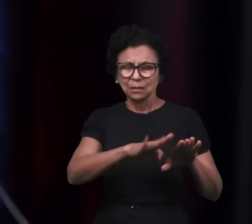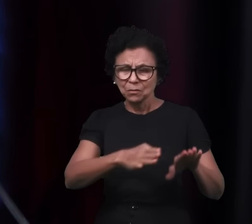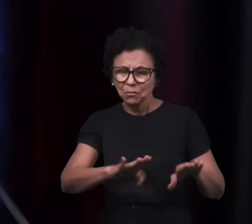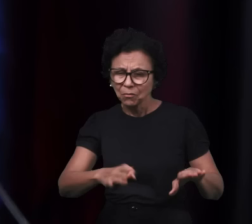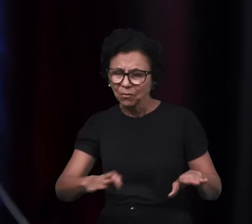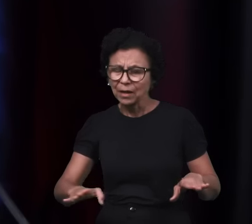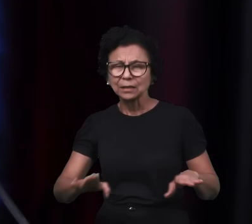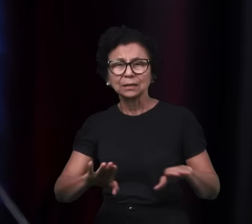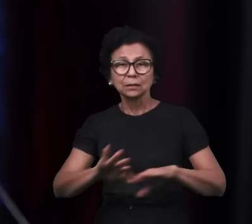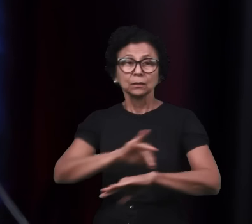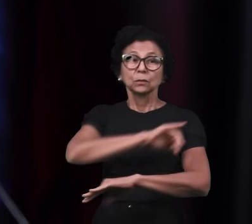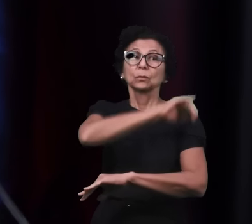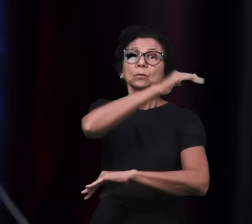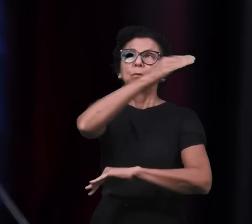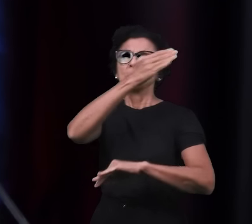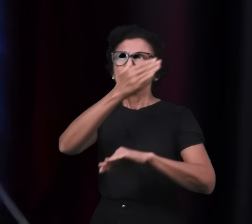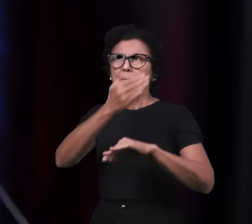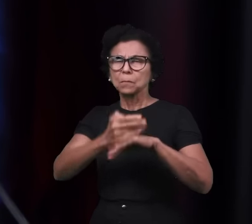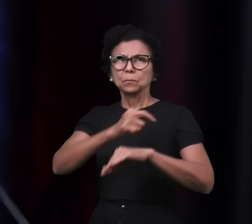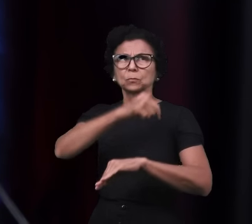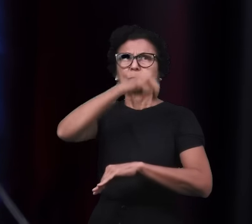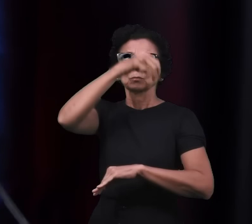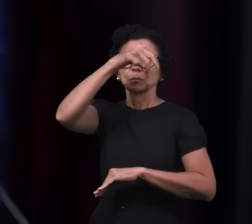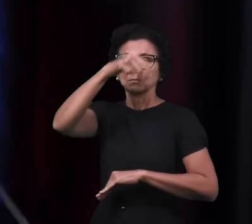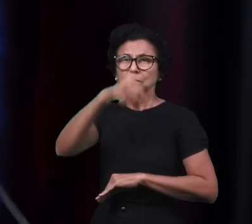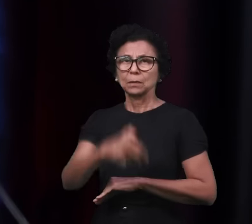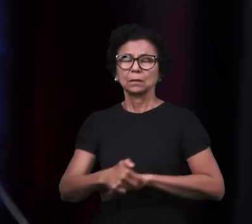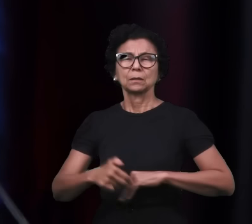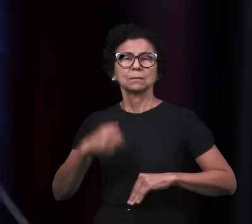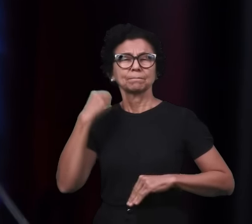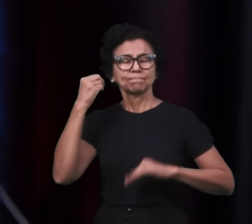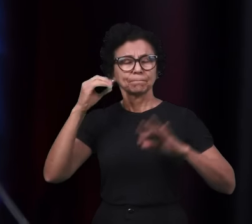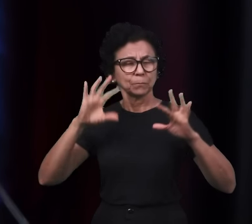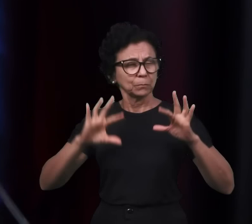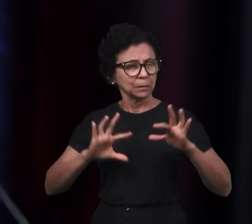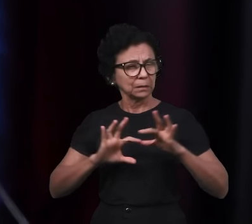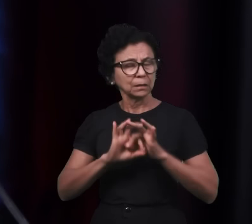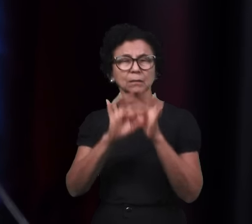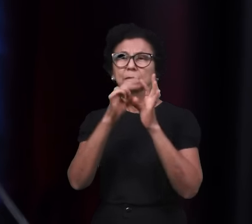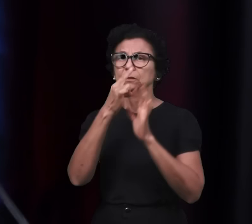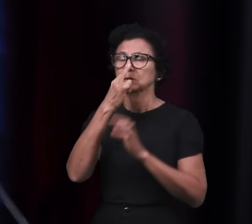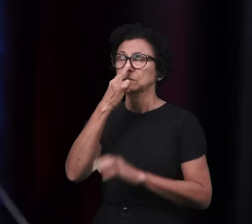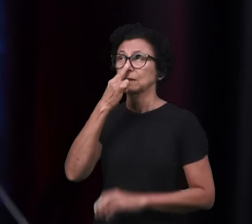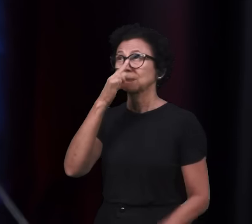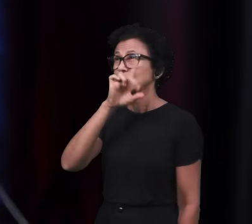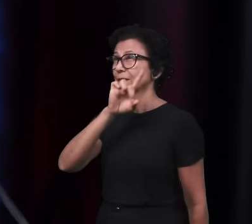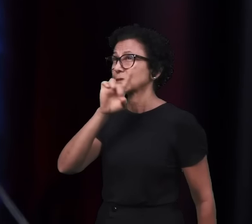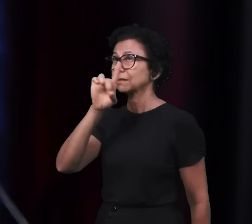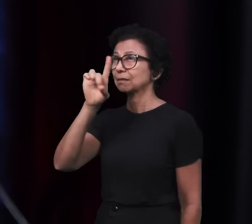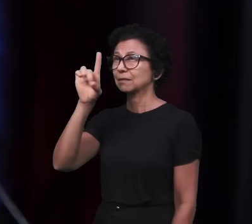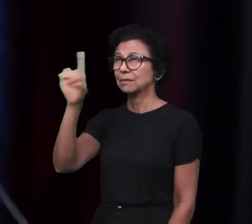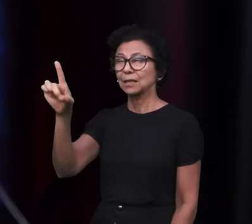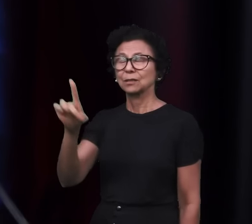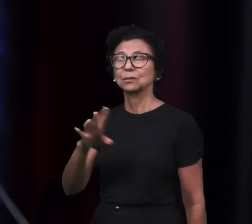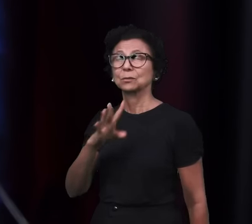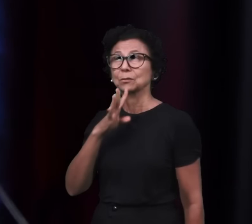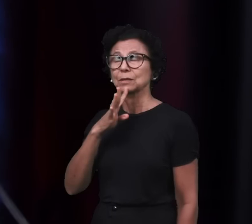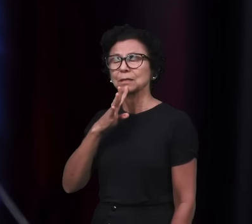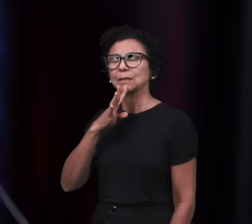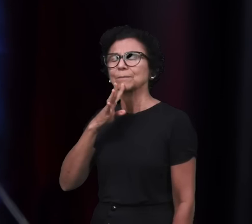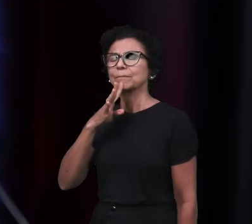uma experiência elevada, né? Uma experiência de uma comunhão, de uma intimidade, de conhecer o